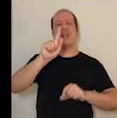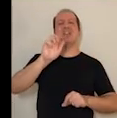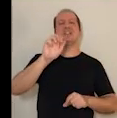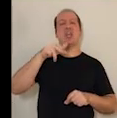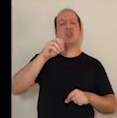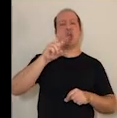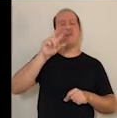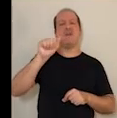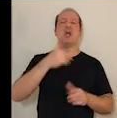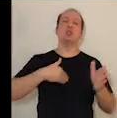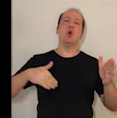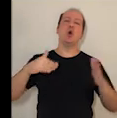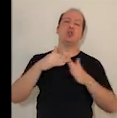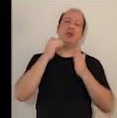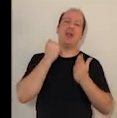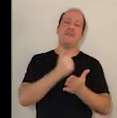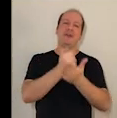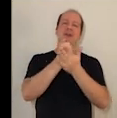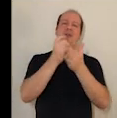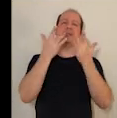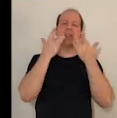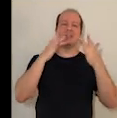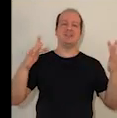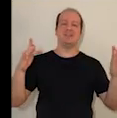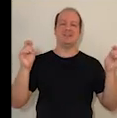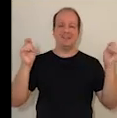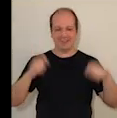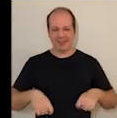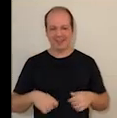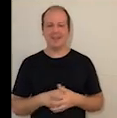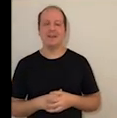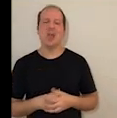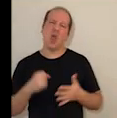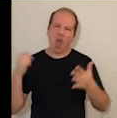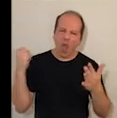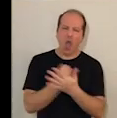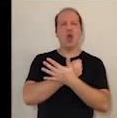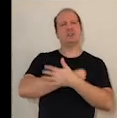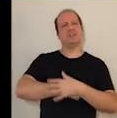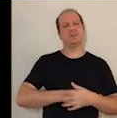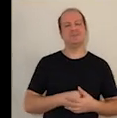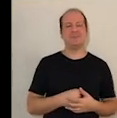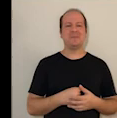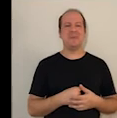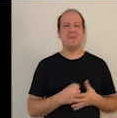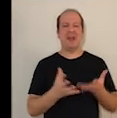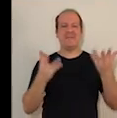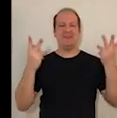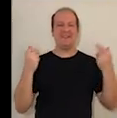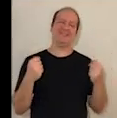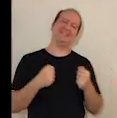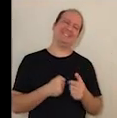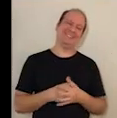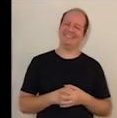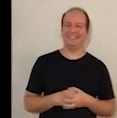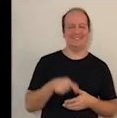Hoje, de madrugada, partiremos juntos para Gênova, levando todos os tesouros, Mestre